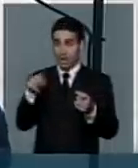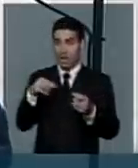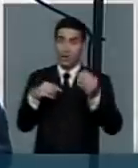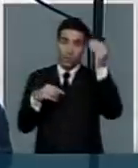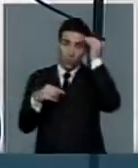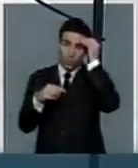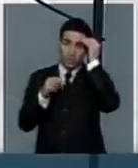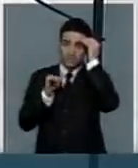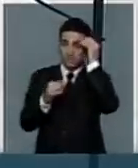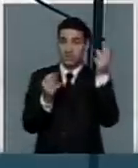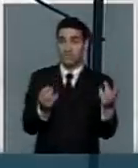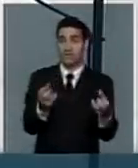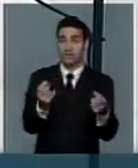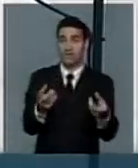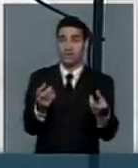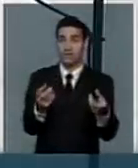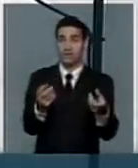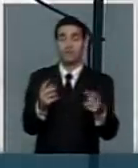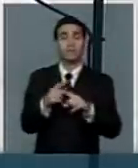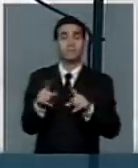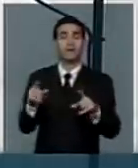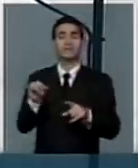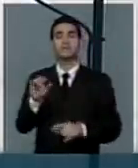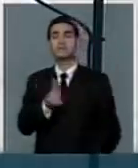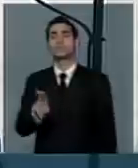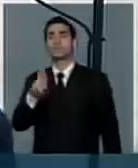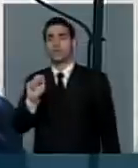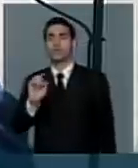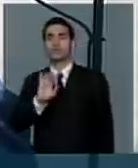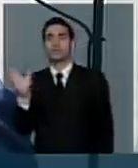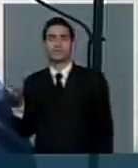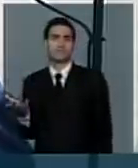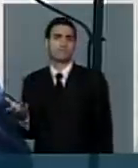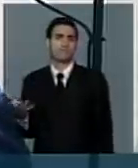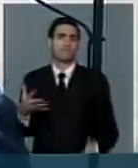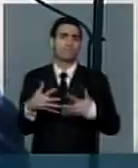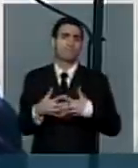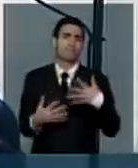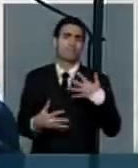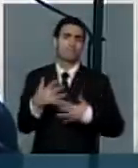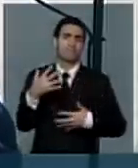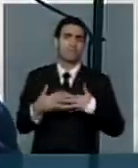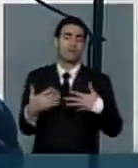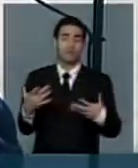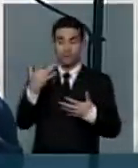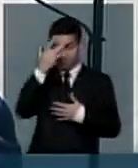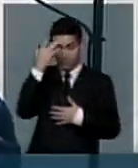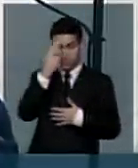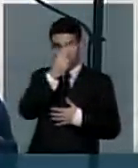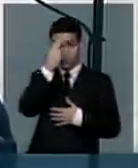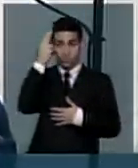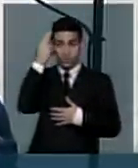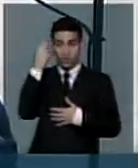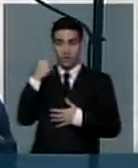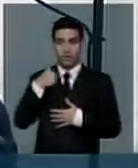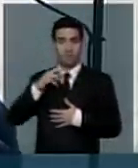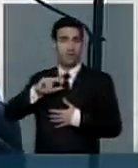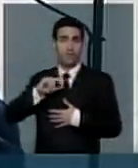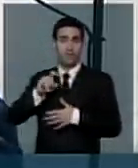do tráfico com a descriminalização do uso. Isto vai fazer com que o usuário não